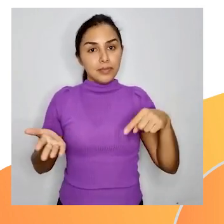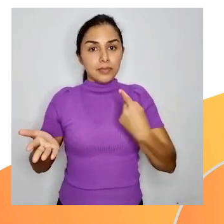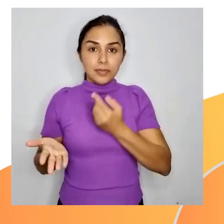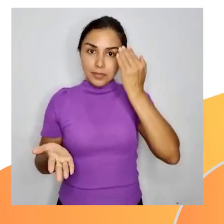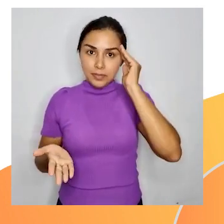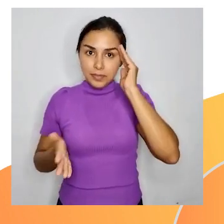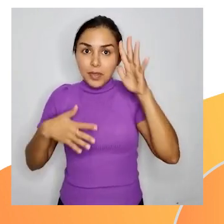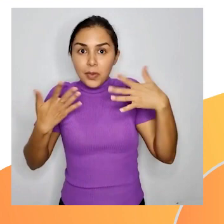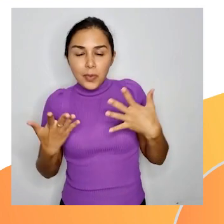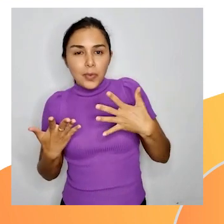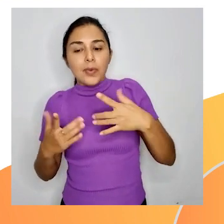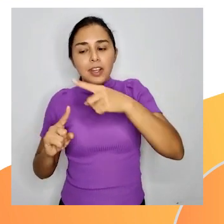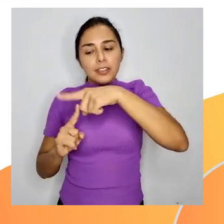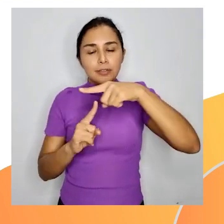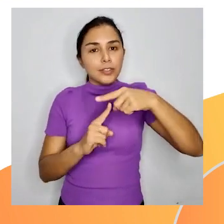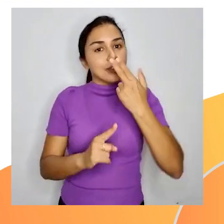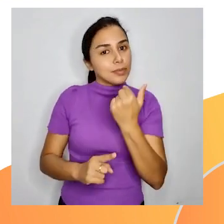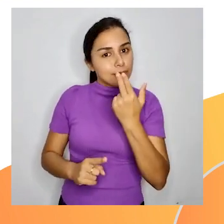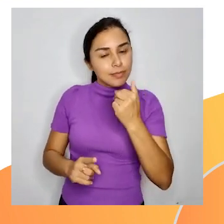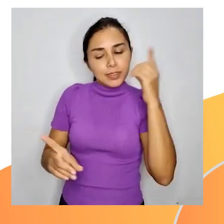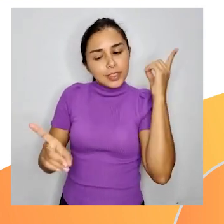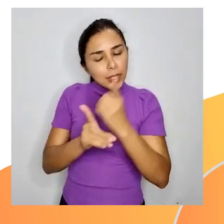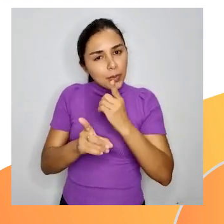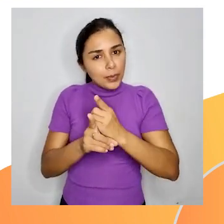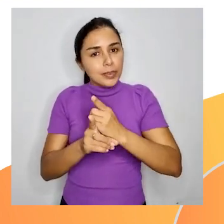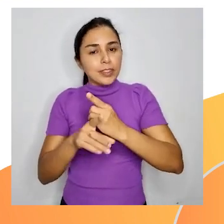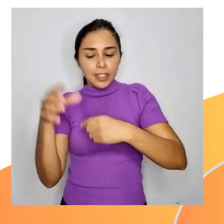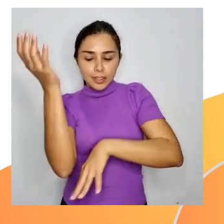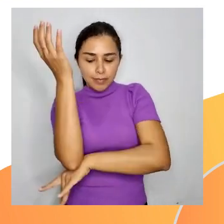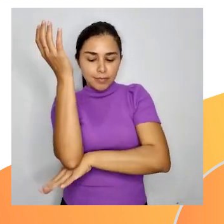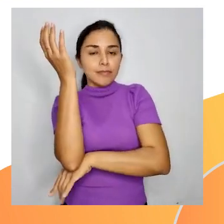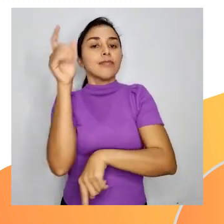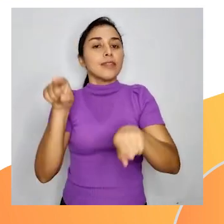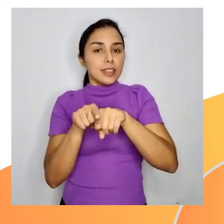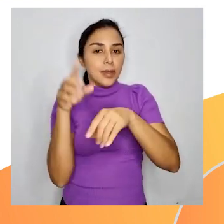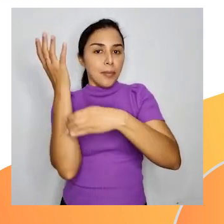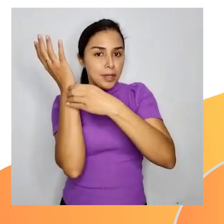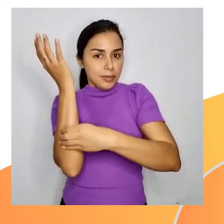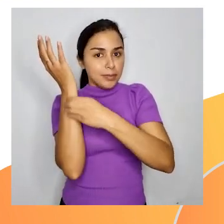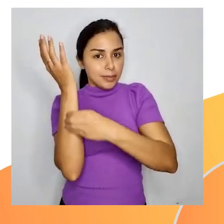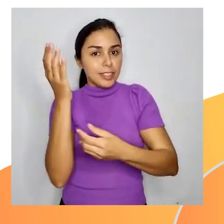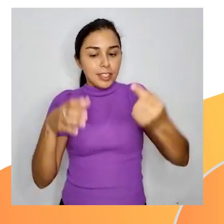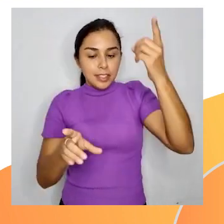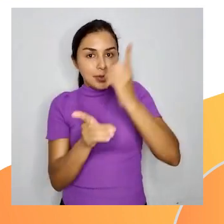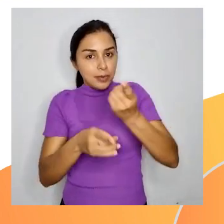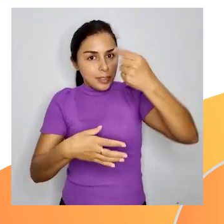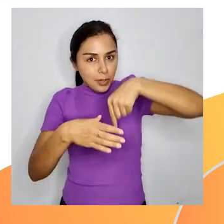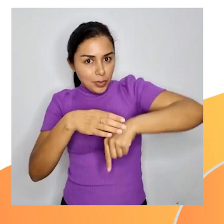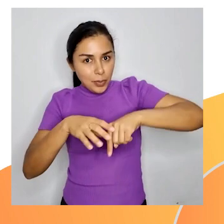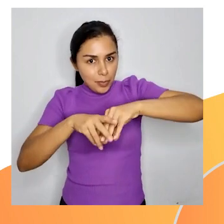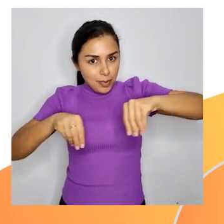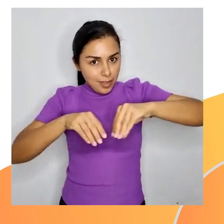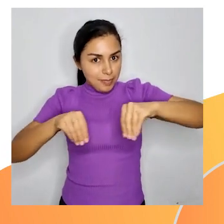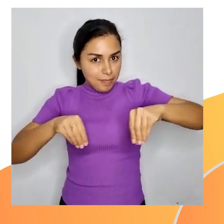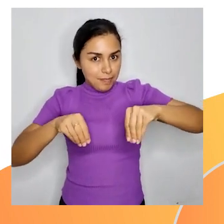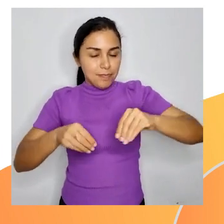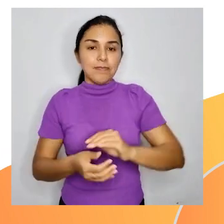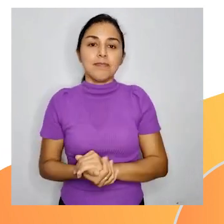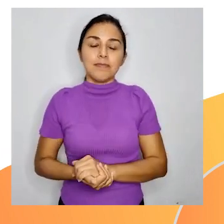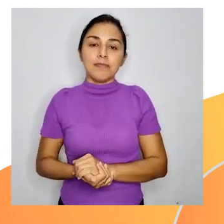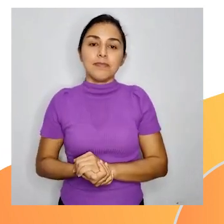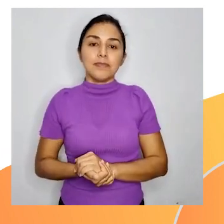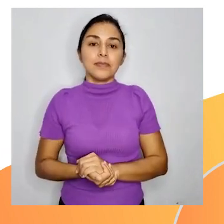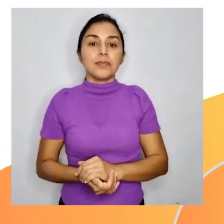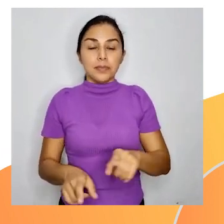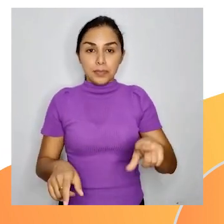Vamos entender quais são as fontes de nutrientes presentes nessas raízes, nesses caules que são tão nutritivos e estão presentes de forma